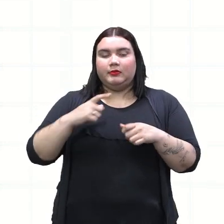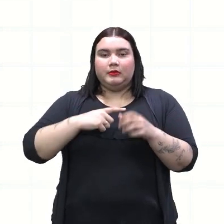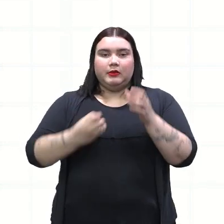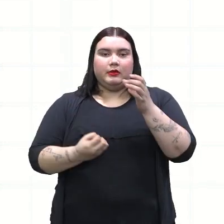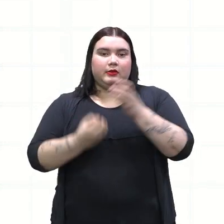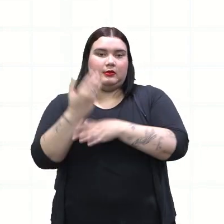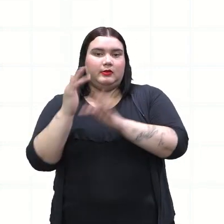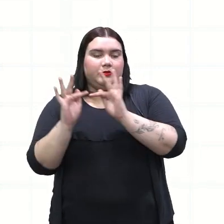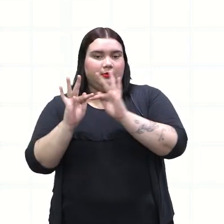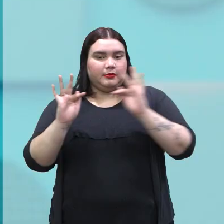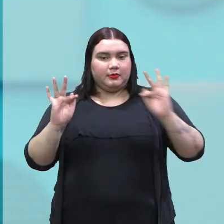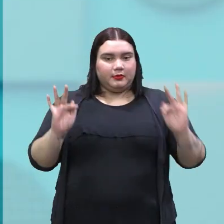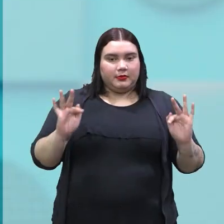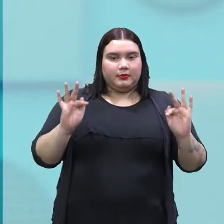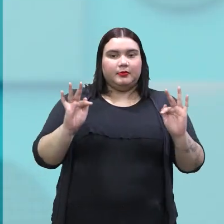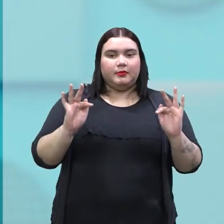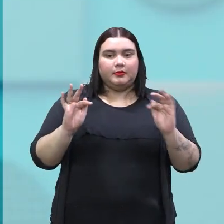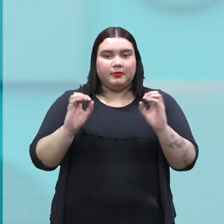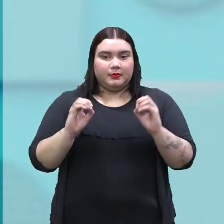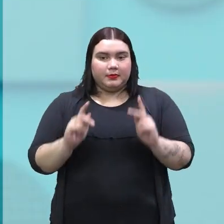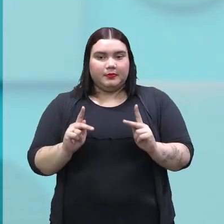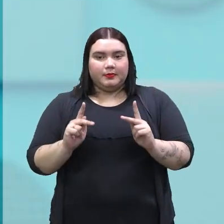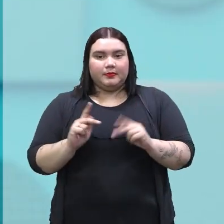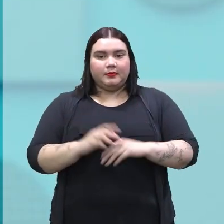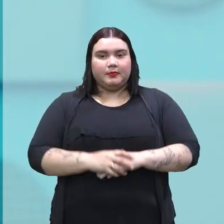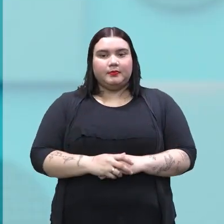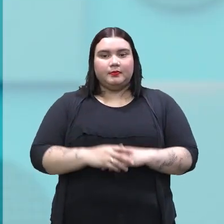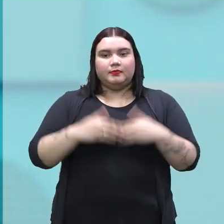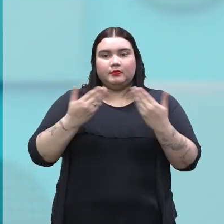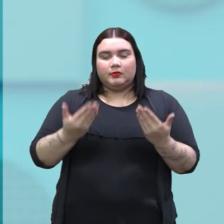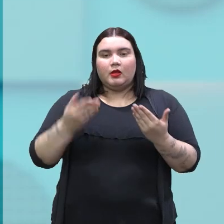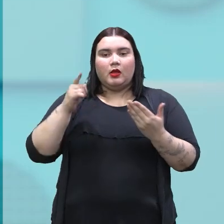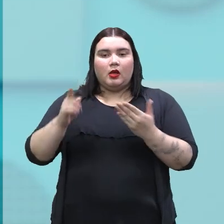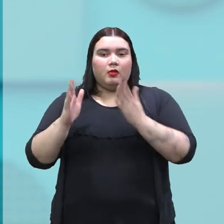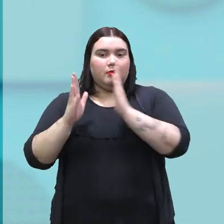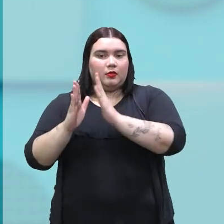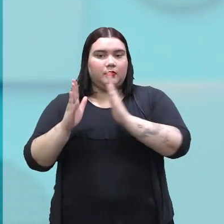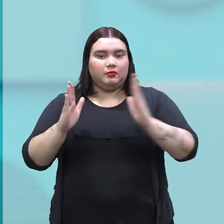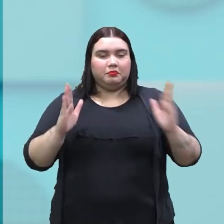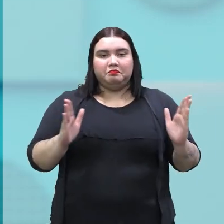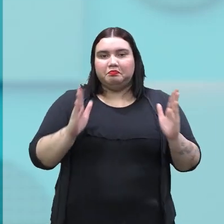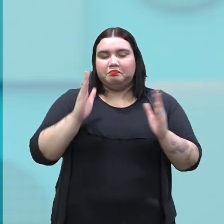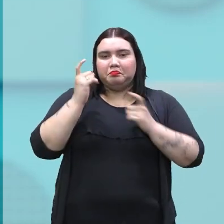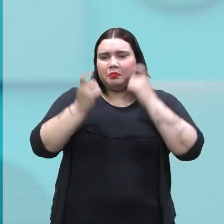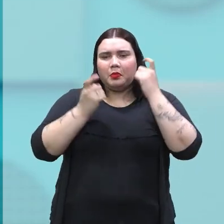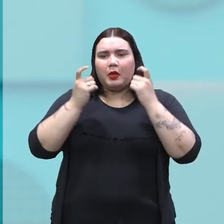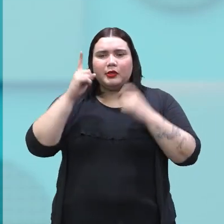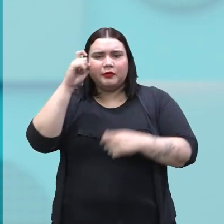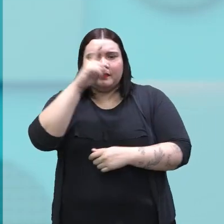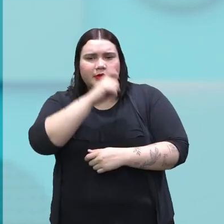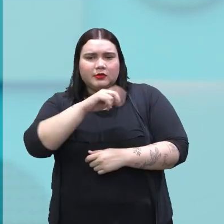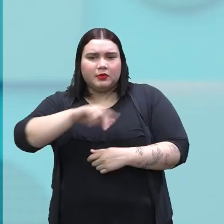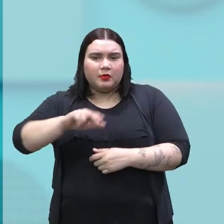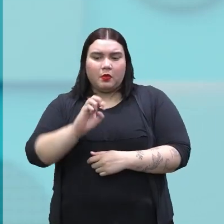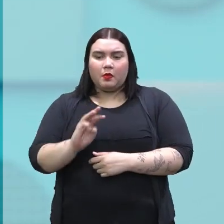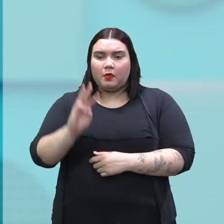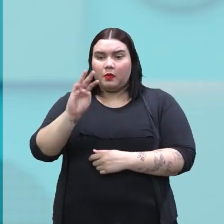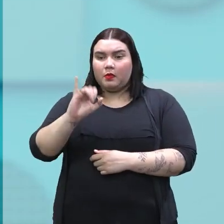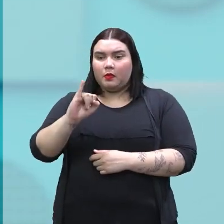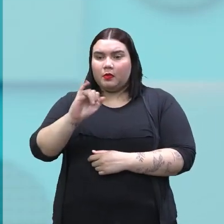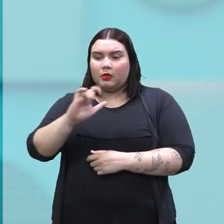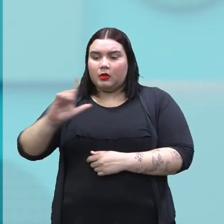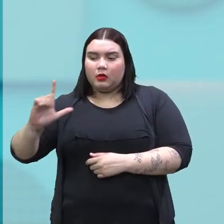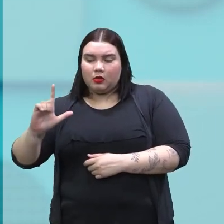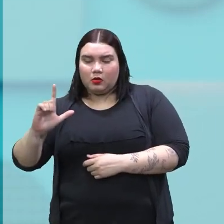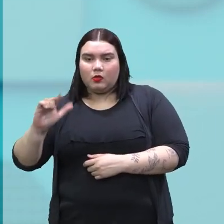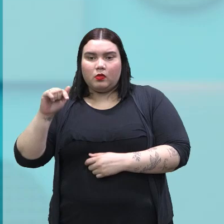uma frase no futuro com will. Tudo bem? Então, lembra só essa ordem, tá? Não tem muito mistério, né? O will, que é o